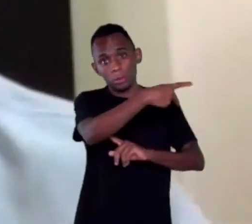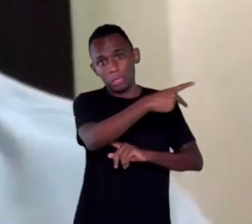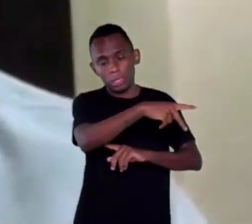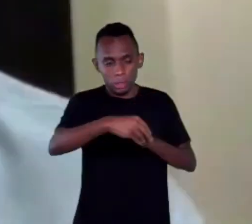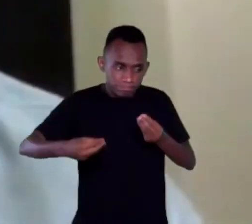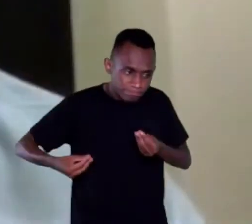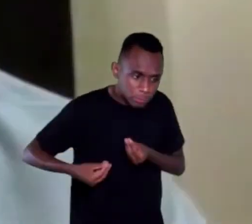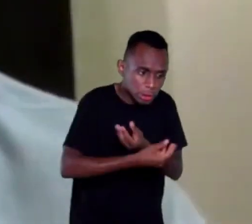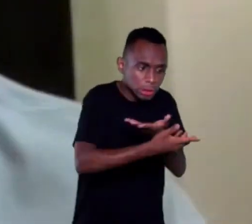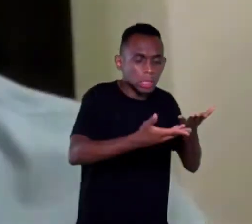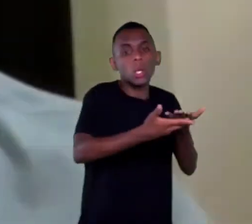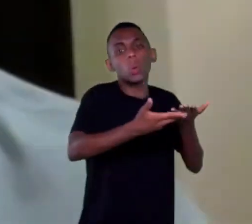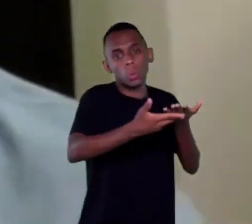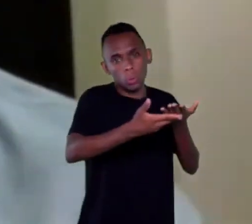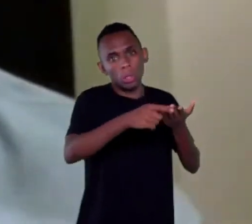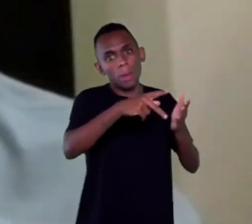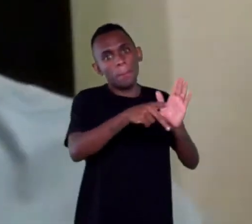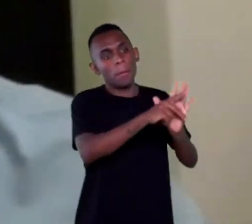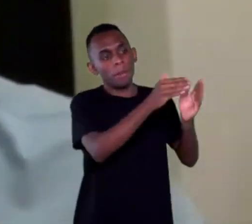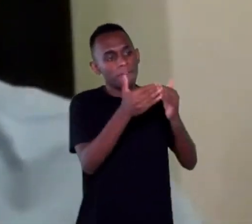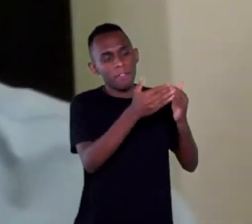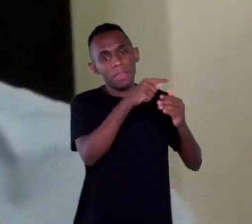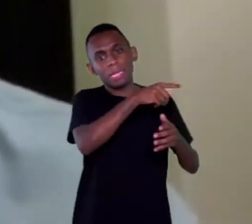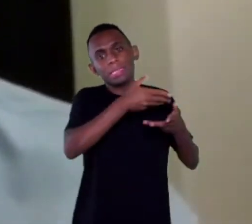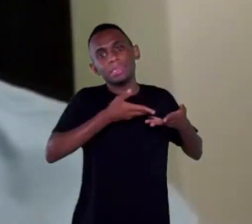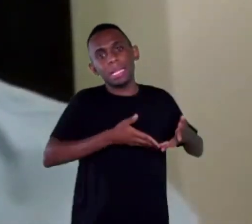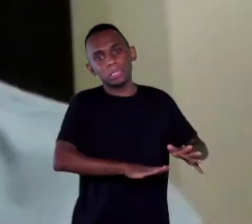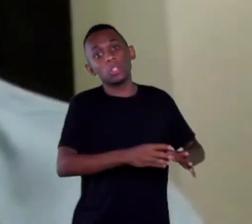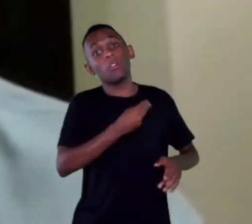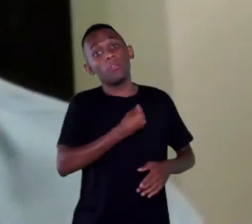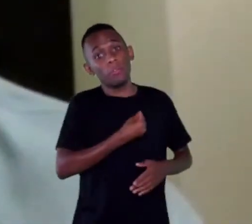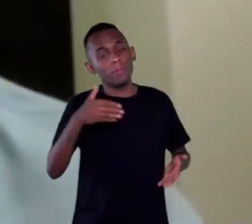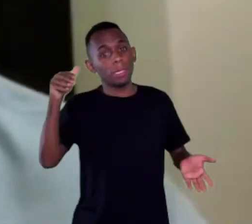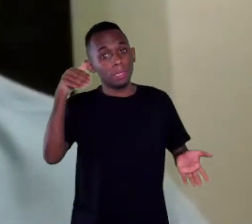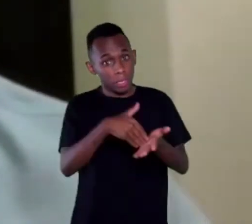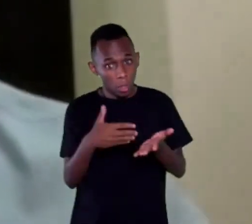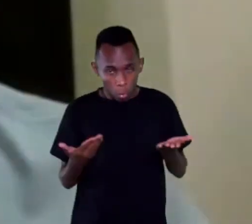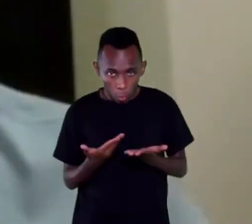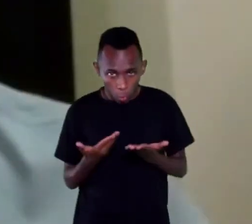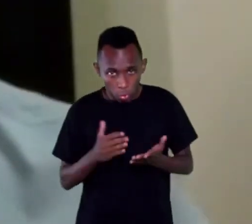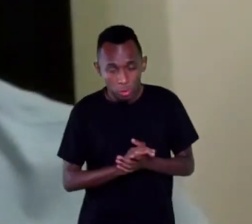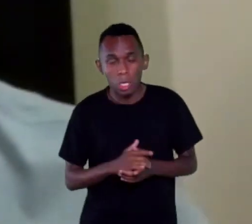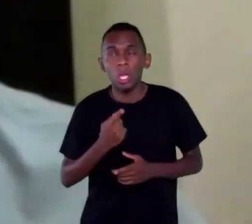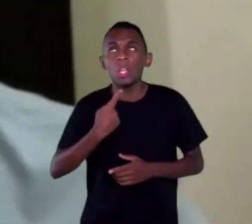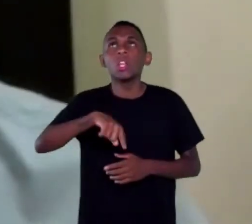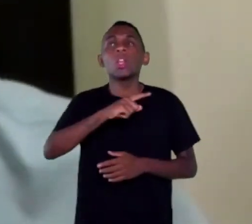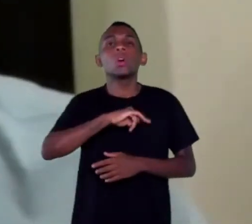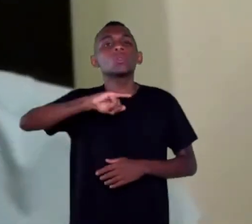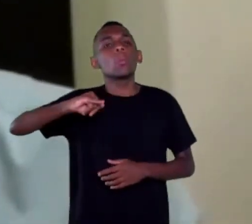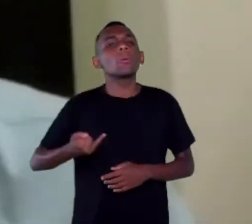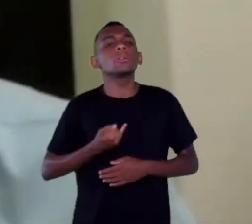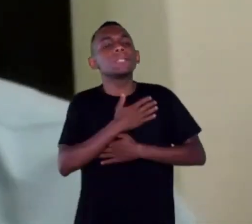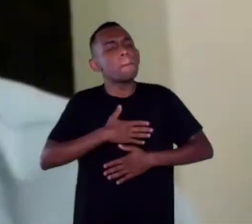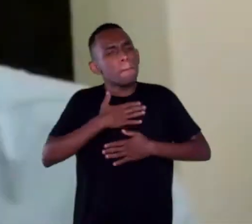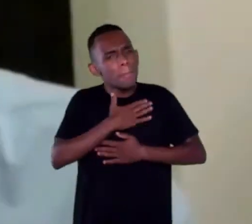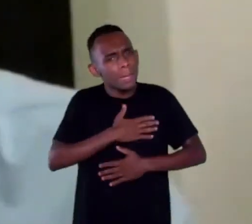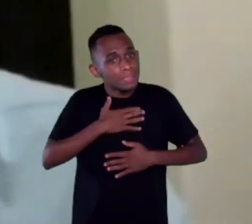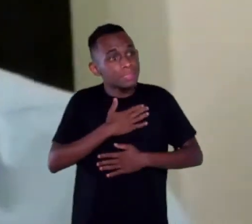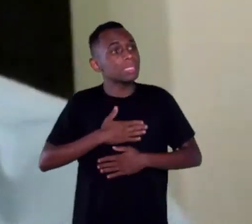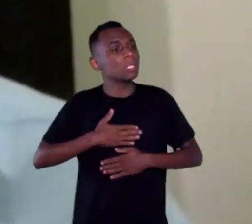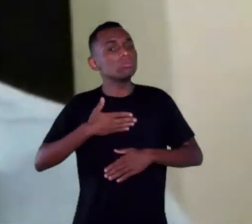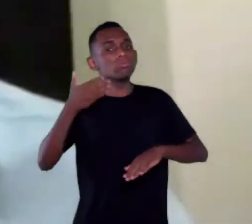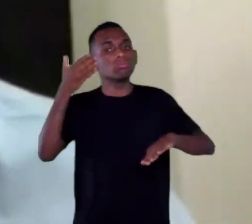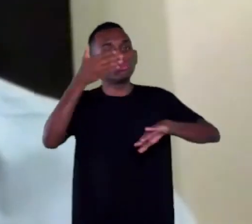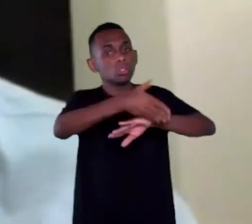lindo na comunidade que ele nasceu, onde ele ainda vive, né? A gente teve o prazer de ir lá e estar com ele,